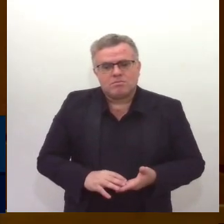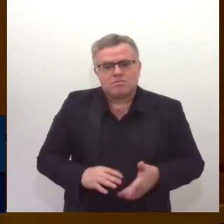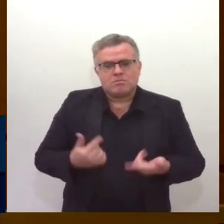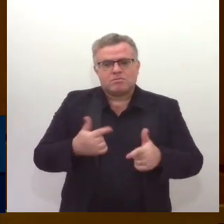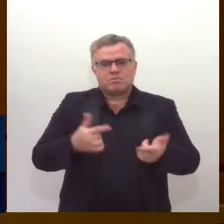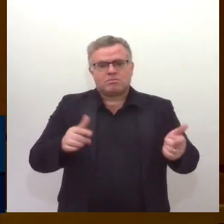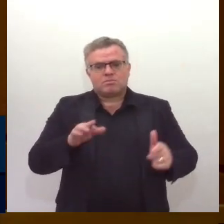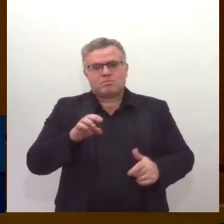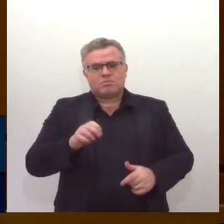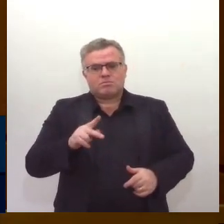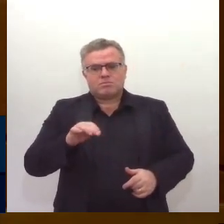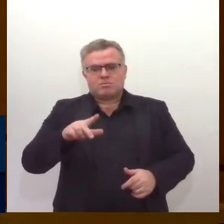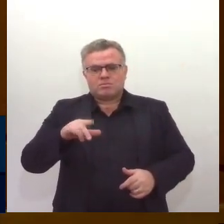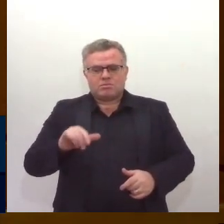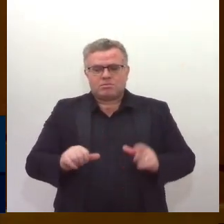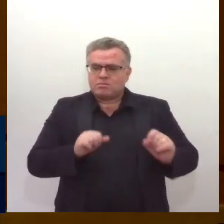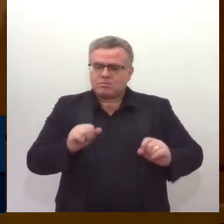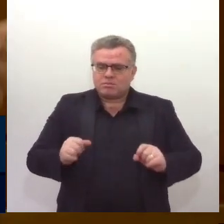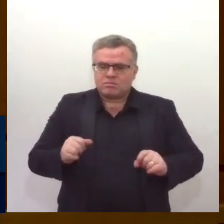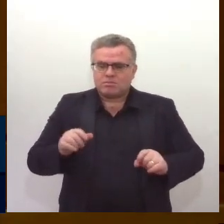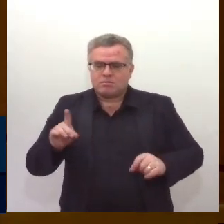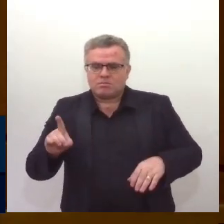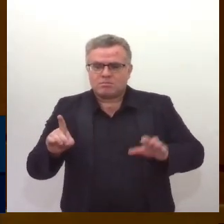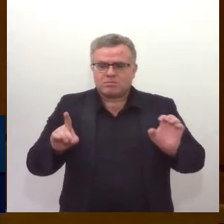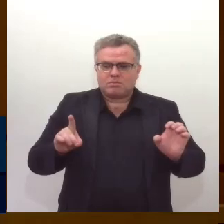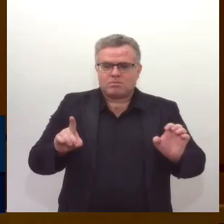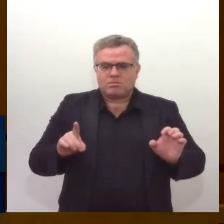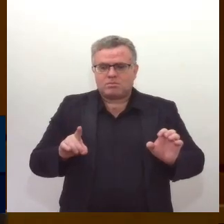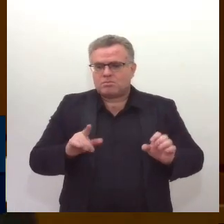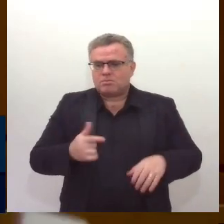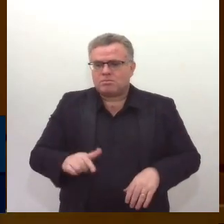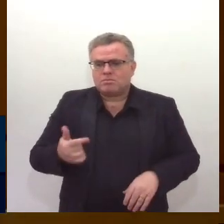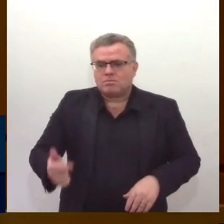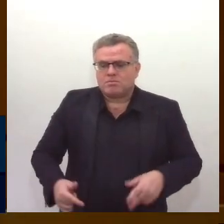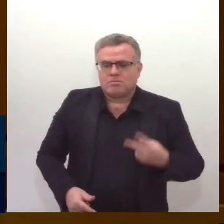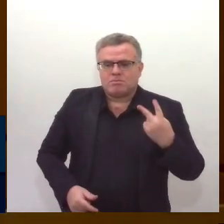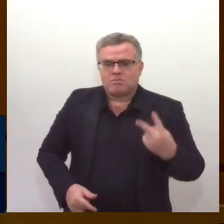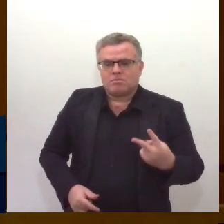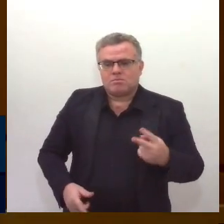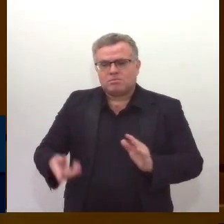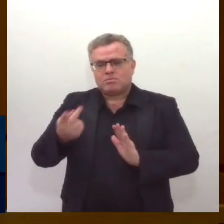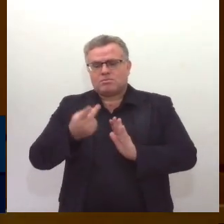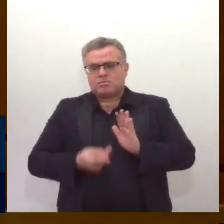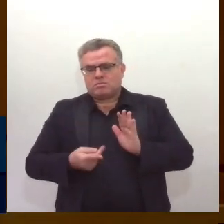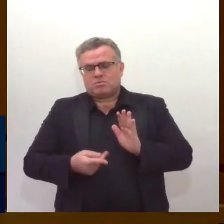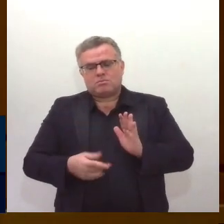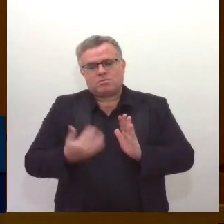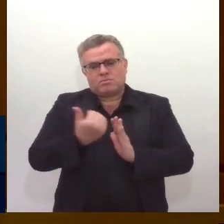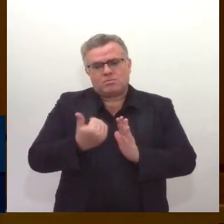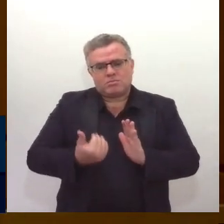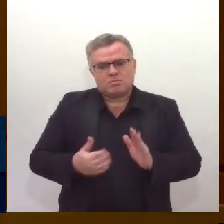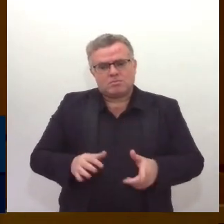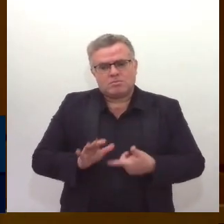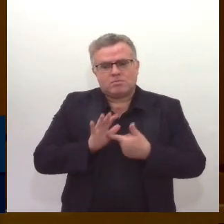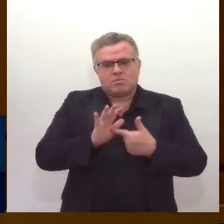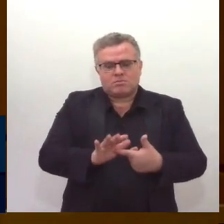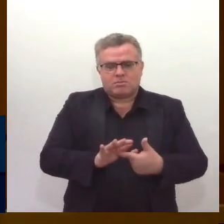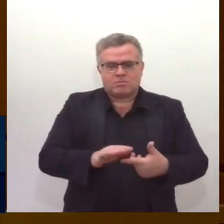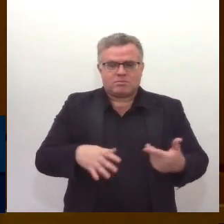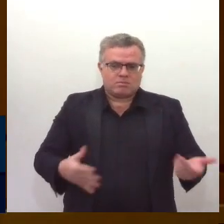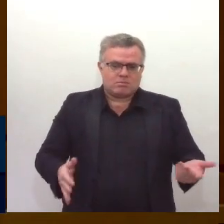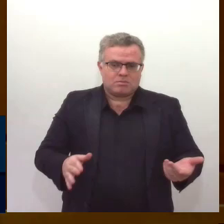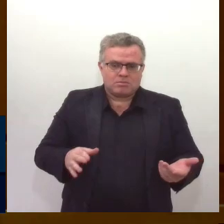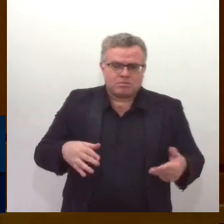de esquerda, lá são dois projetos que representam o neoliberalismo, não representa a